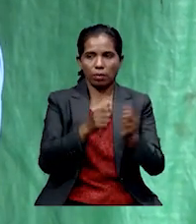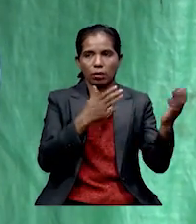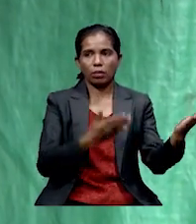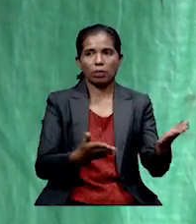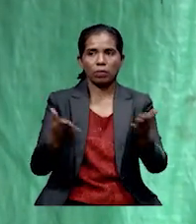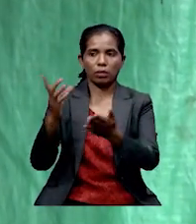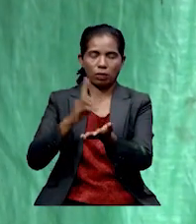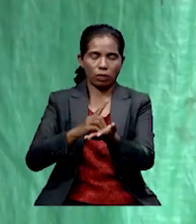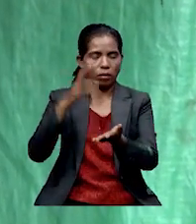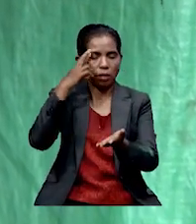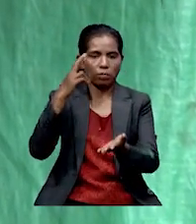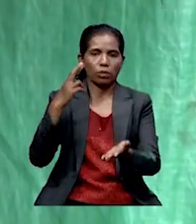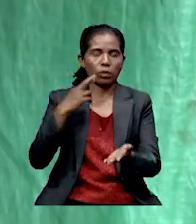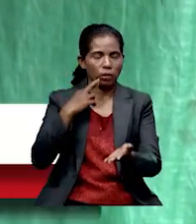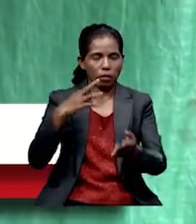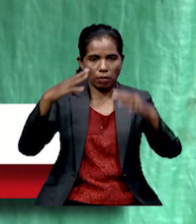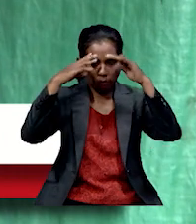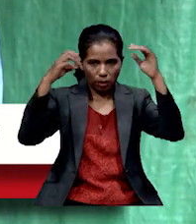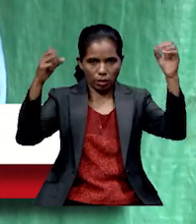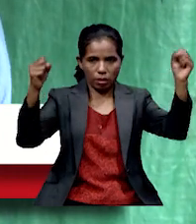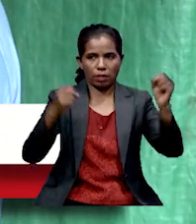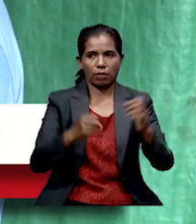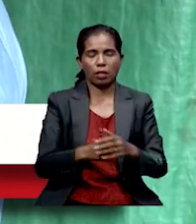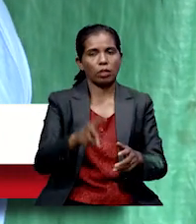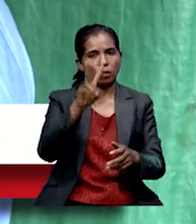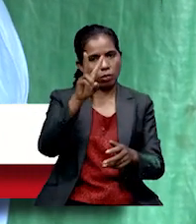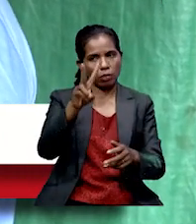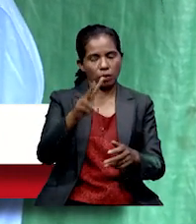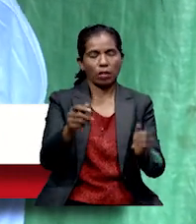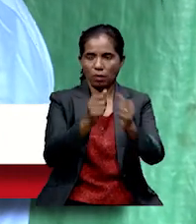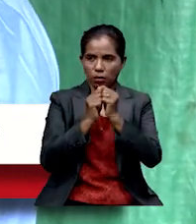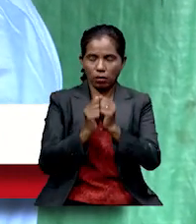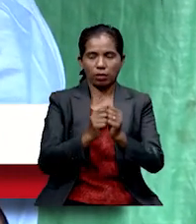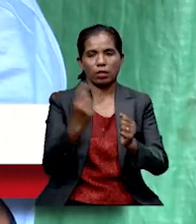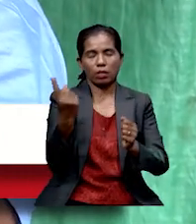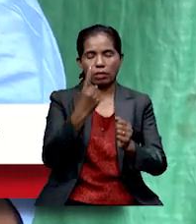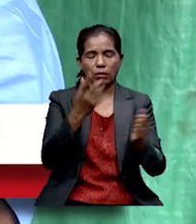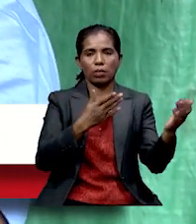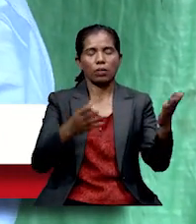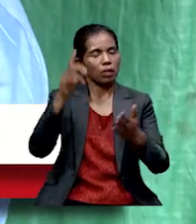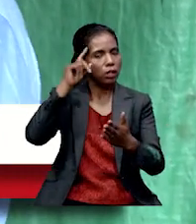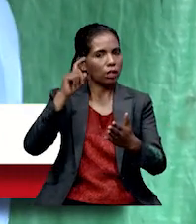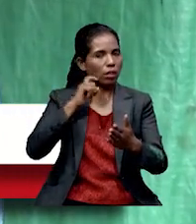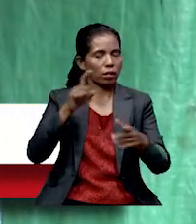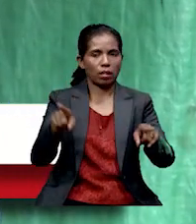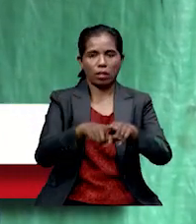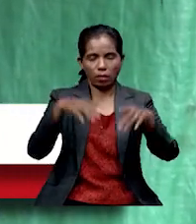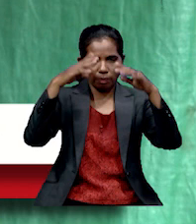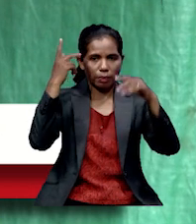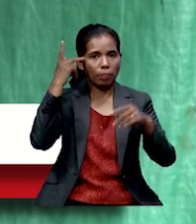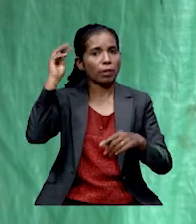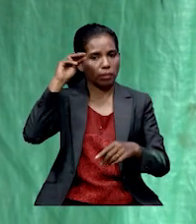Dr. Ramos Horta Basai Presidente da República. Rua, Hamoto Gnafati Lore Sanana Basai Primeiro Ministro.